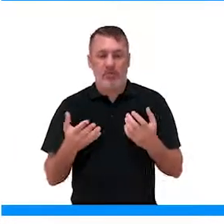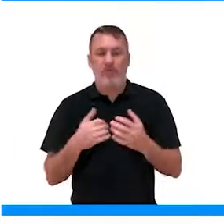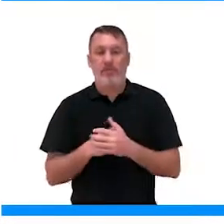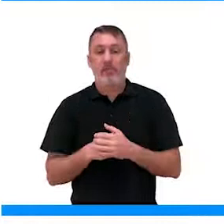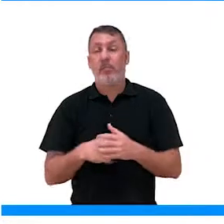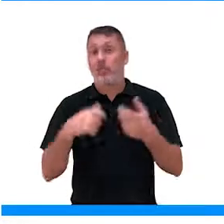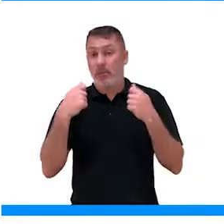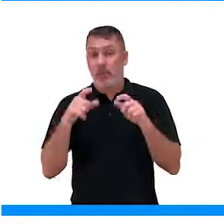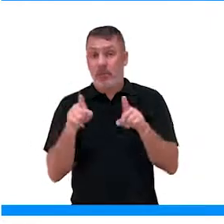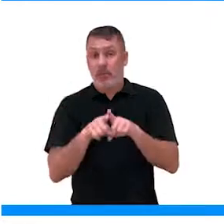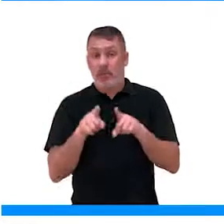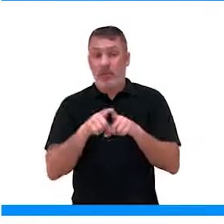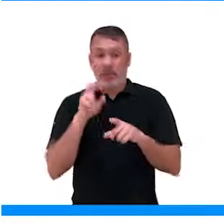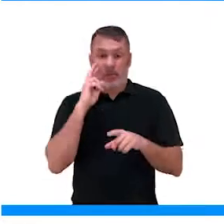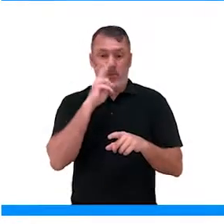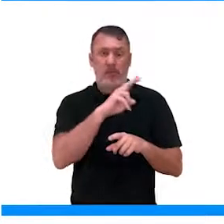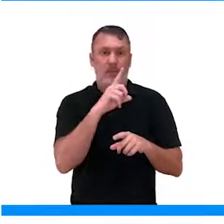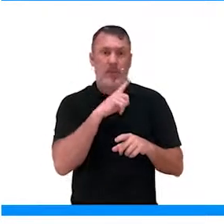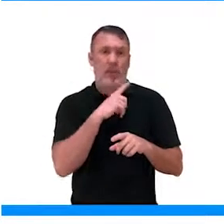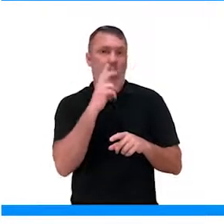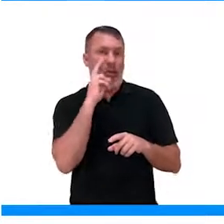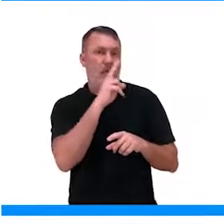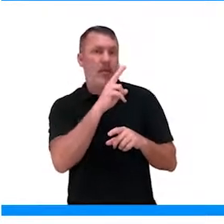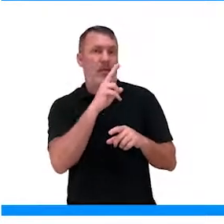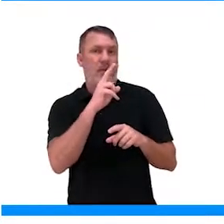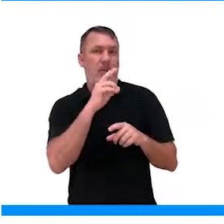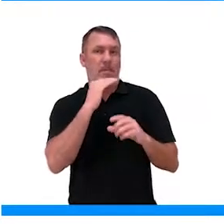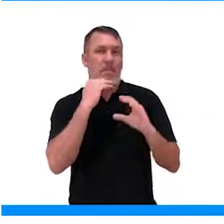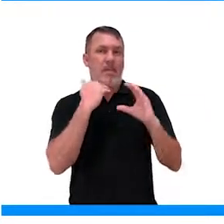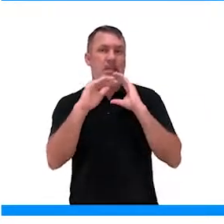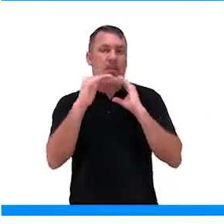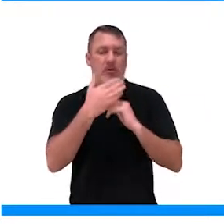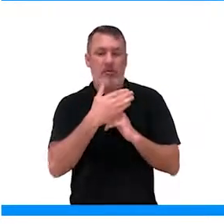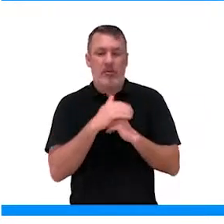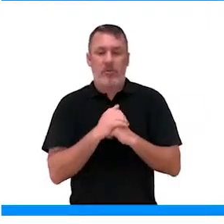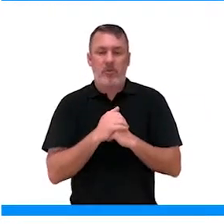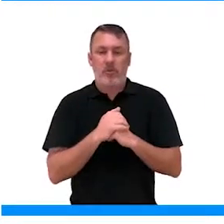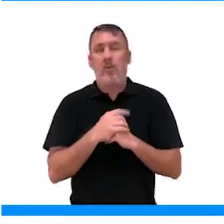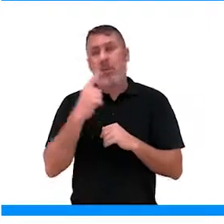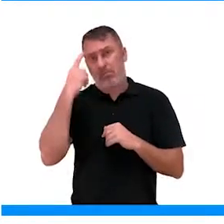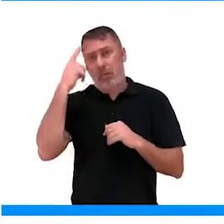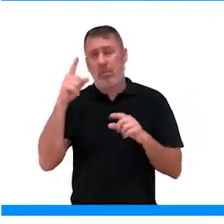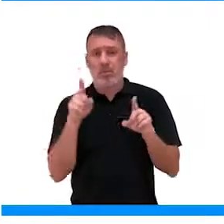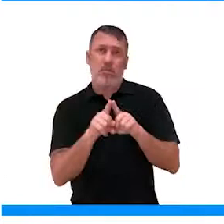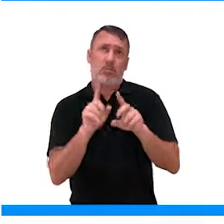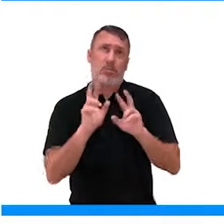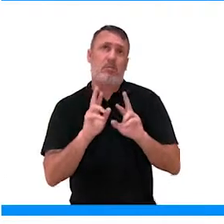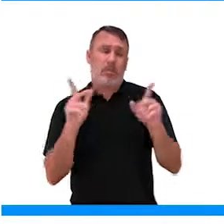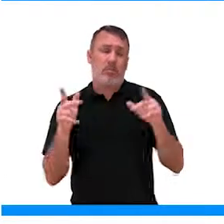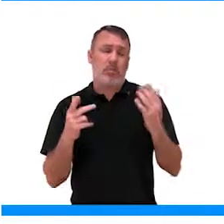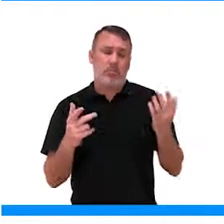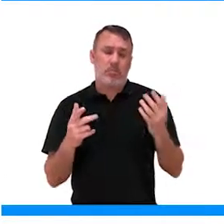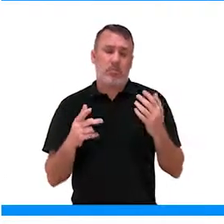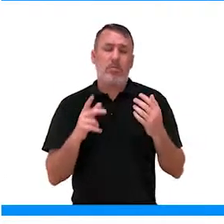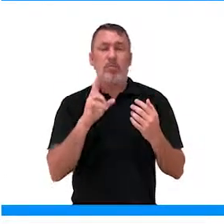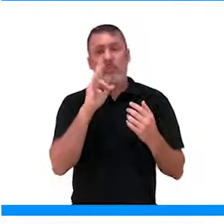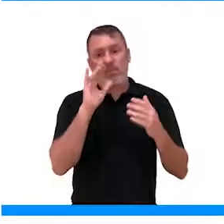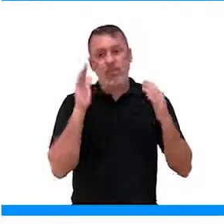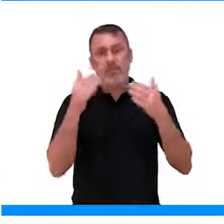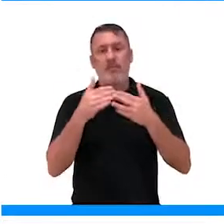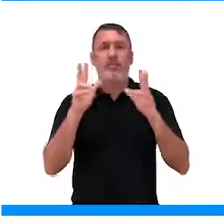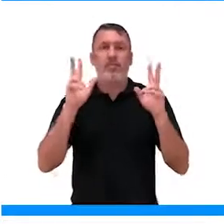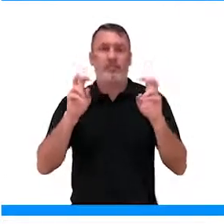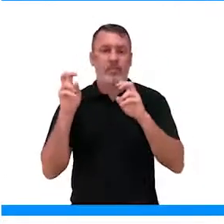insustentável. Então aí a gente também tem uma mensagem, uma ideia, né, diferente